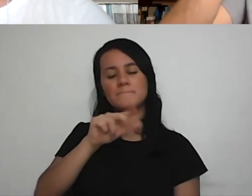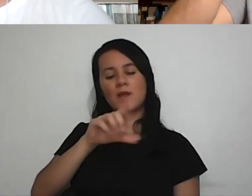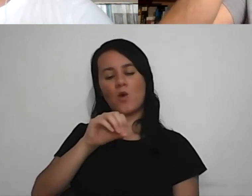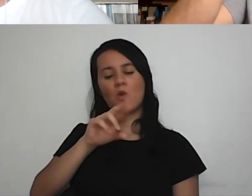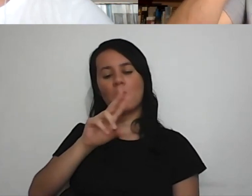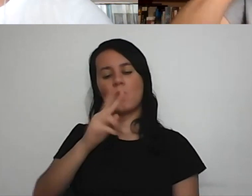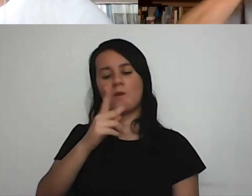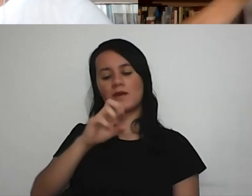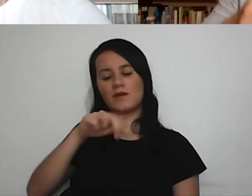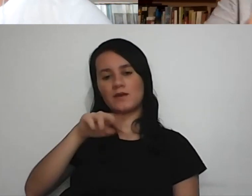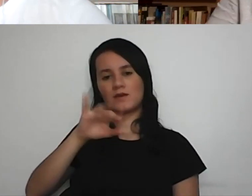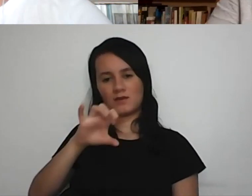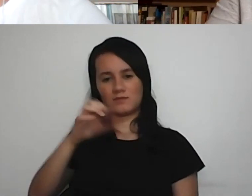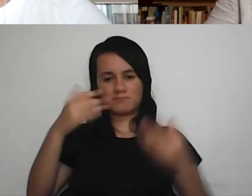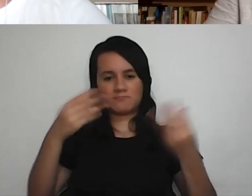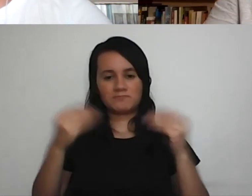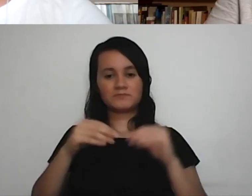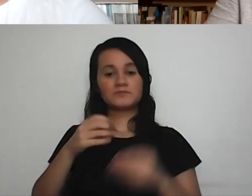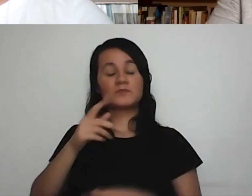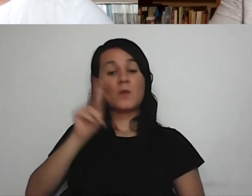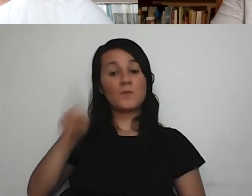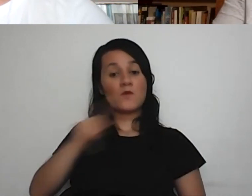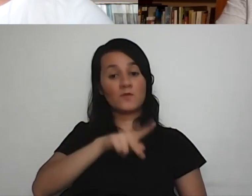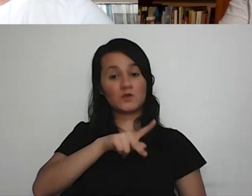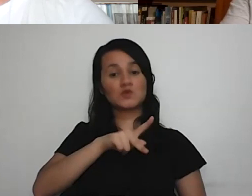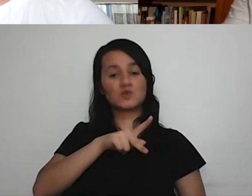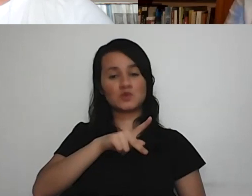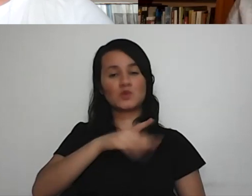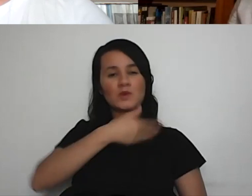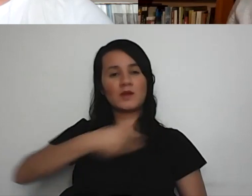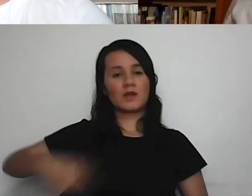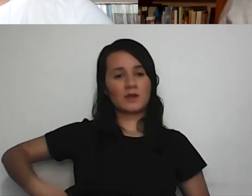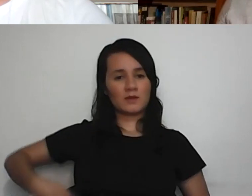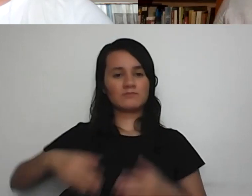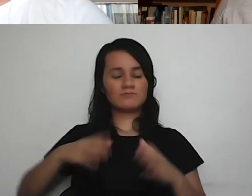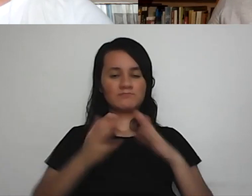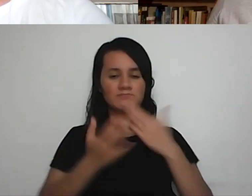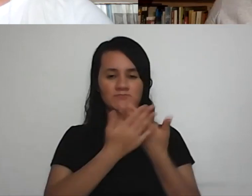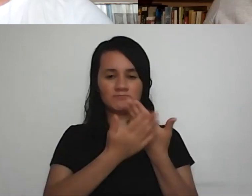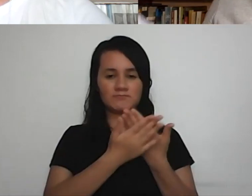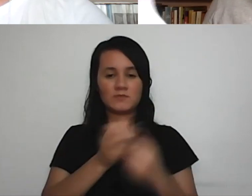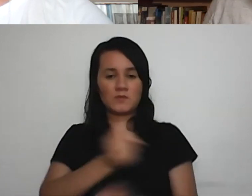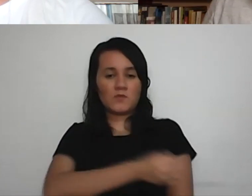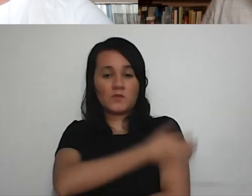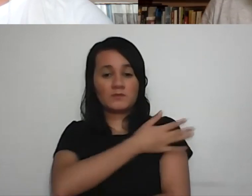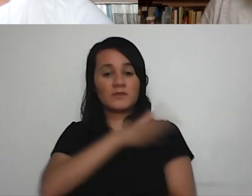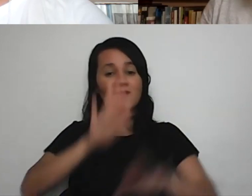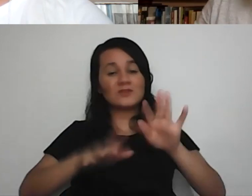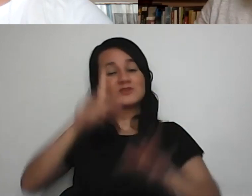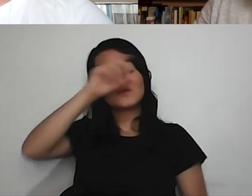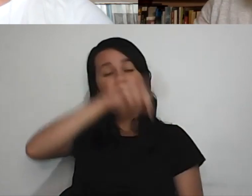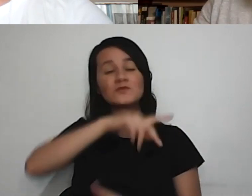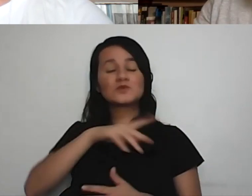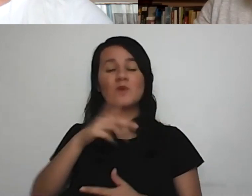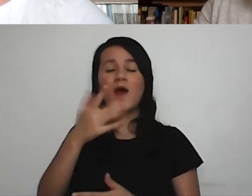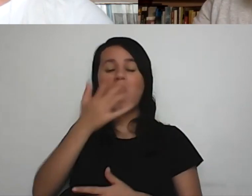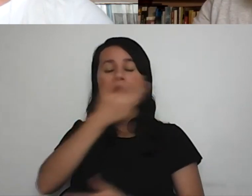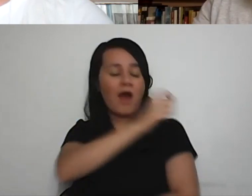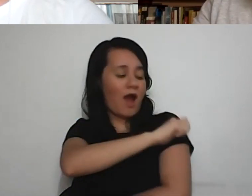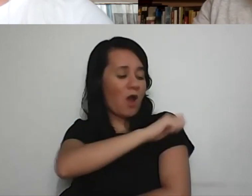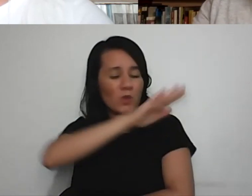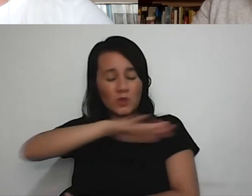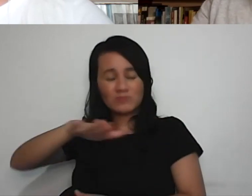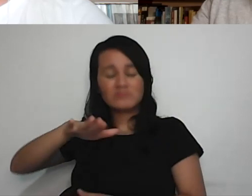professor de ensino fundamental na rede pública, e vejo muitos desafios para aproximar o aluno do livro. Por esse motivo, e